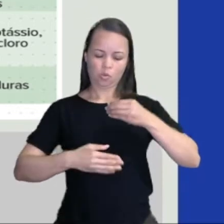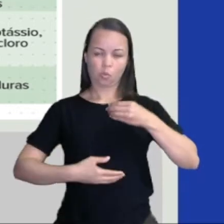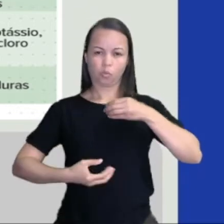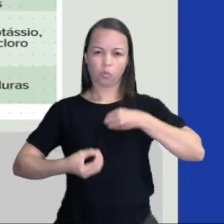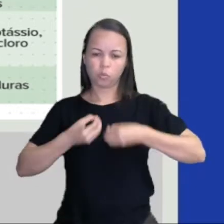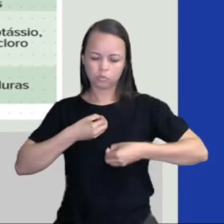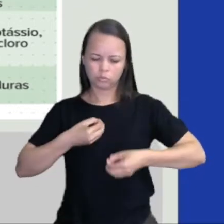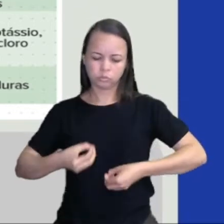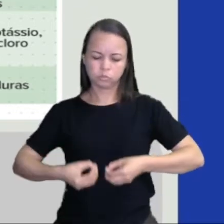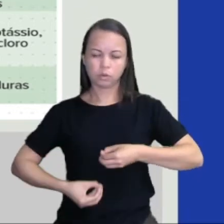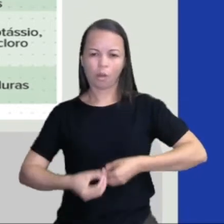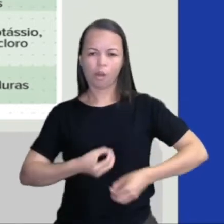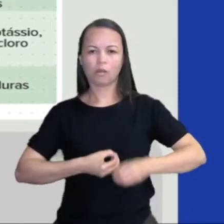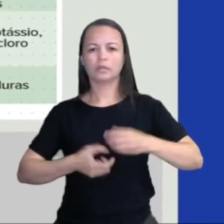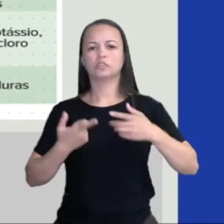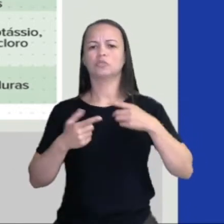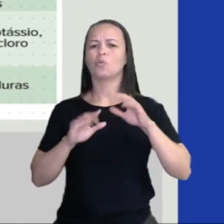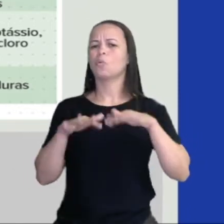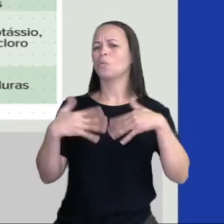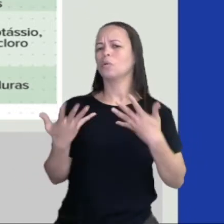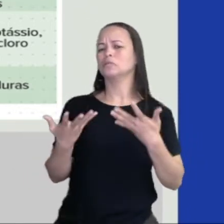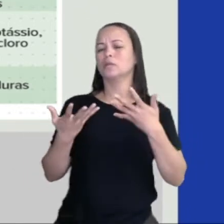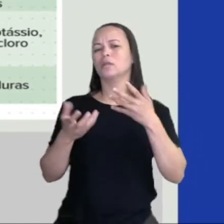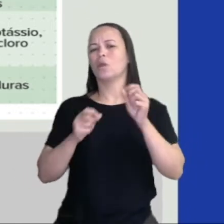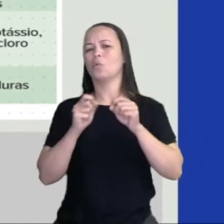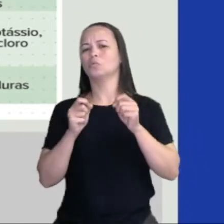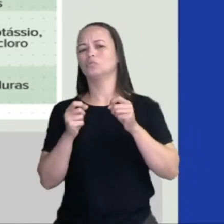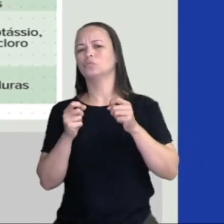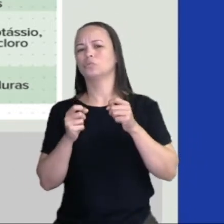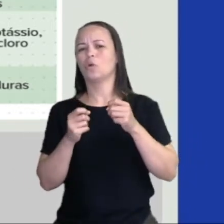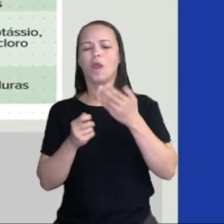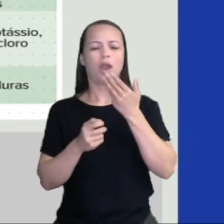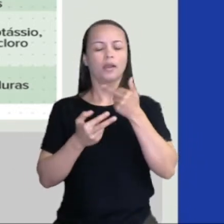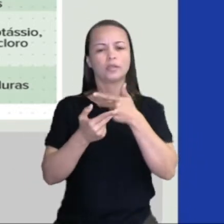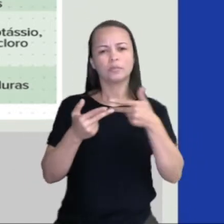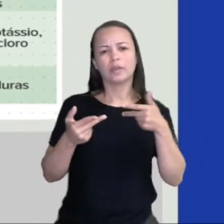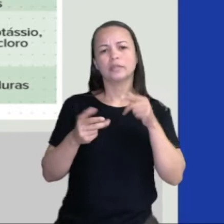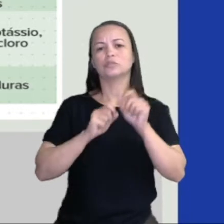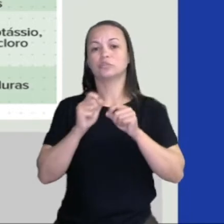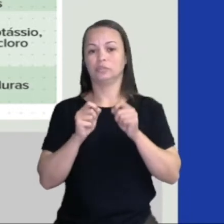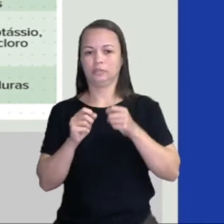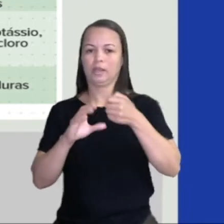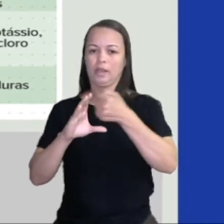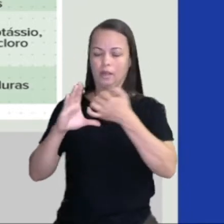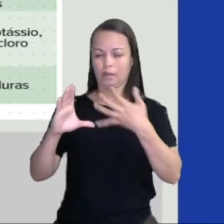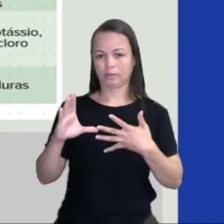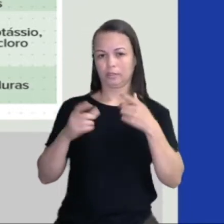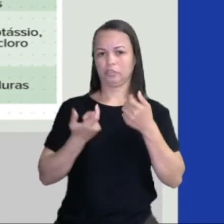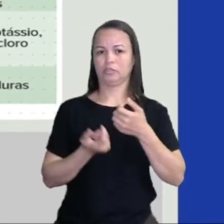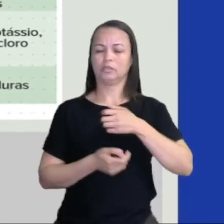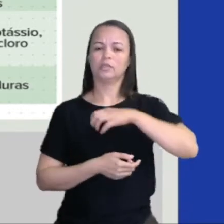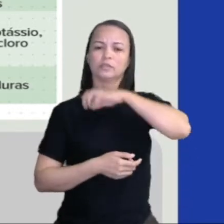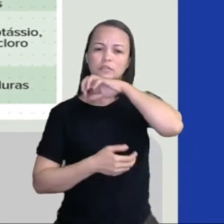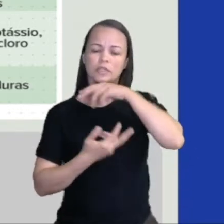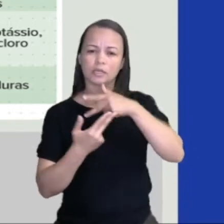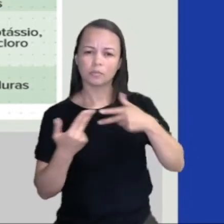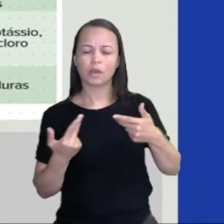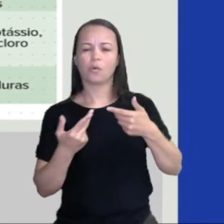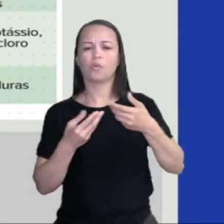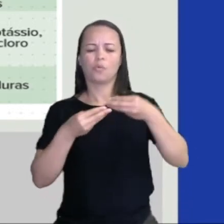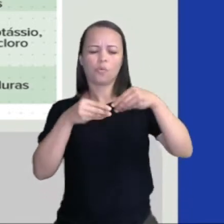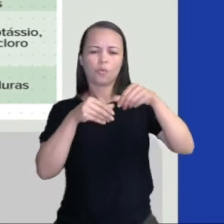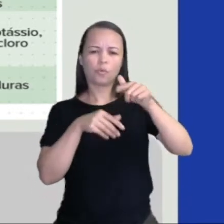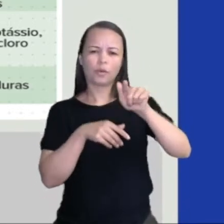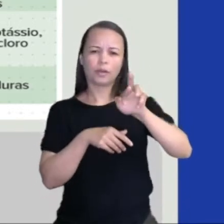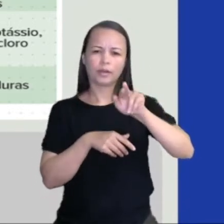aí, quais seriam esses alimentos que teriam essas características? Alimentos de origem animal, grãos como feijão, grão de bico,